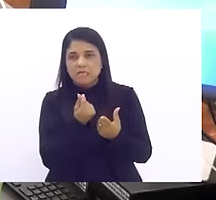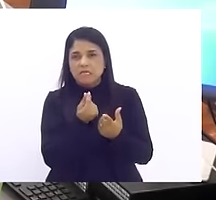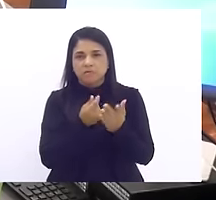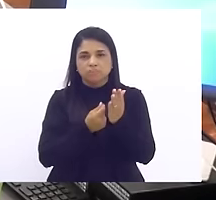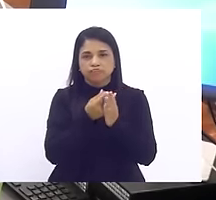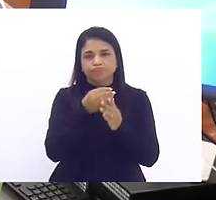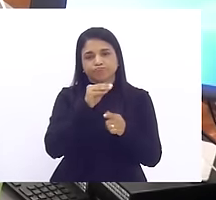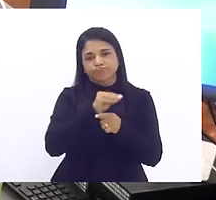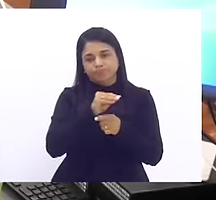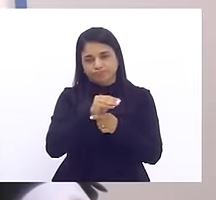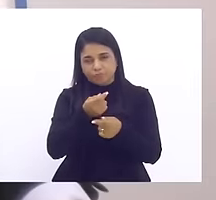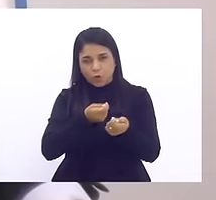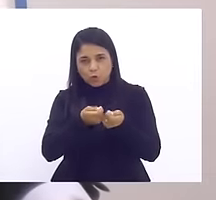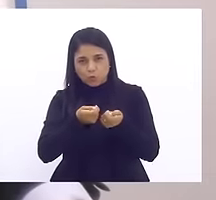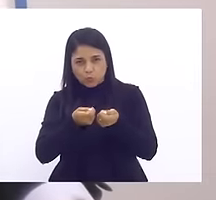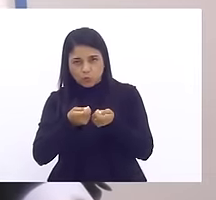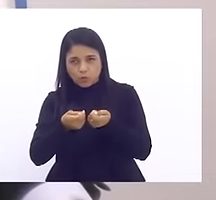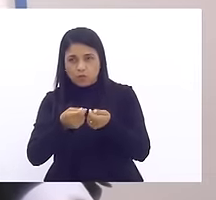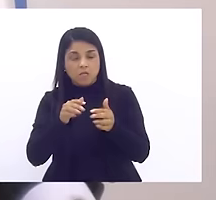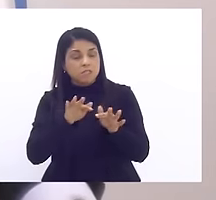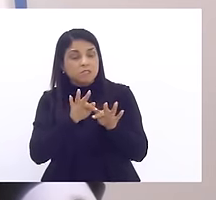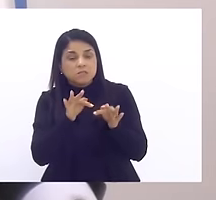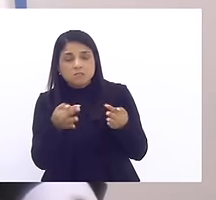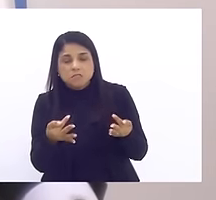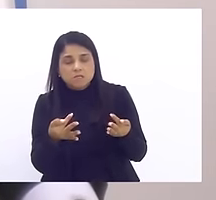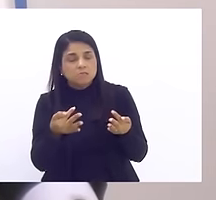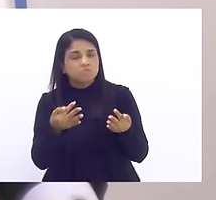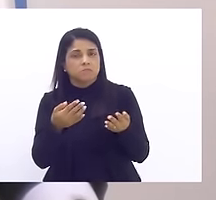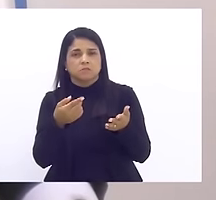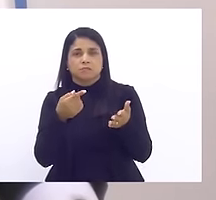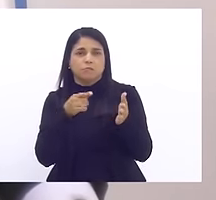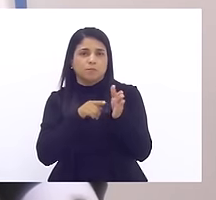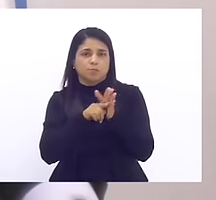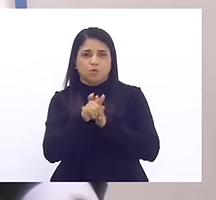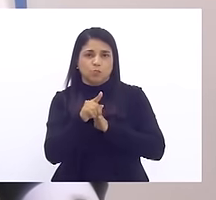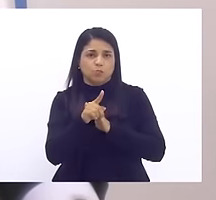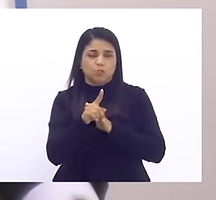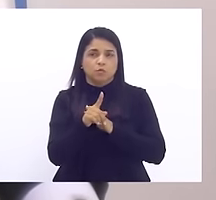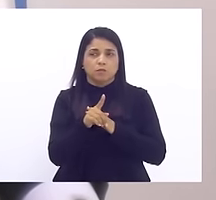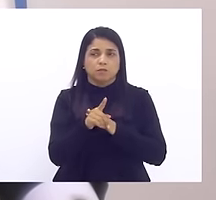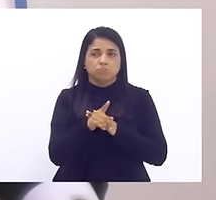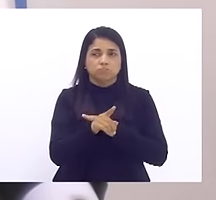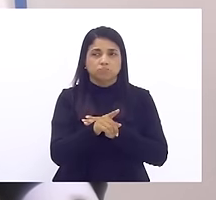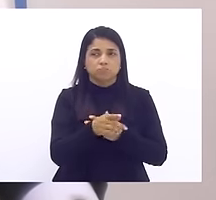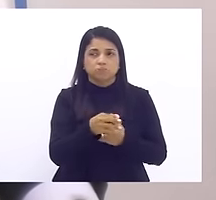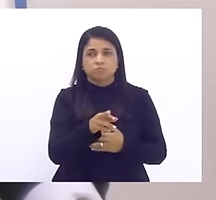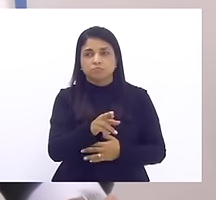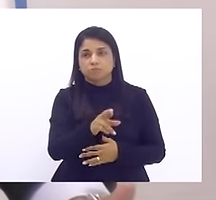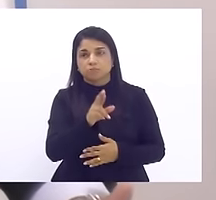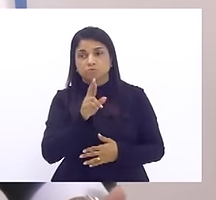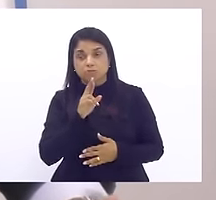financeira muito simples assim não tem nenhum não tem nenhum Bicho de Sete Cabeças